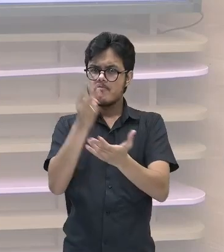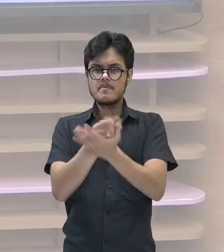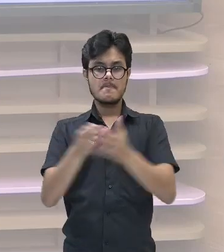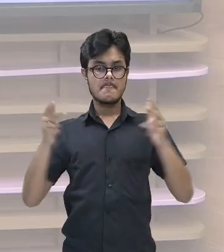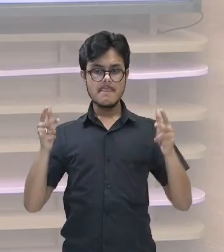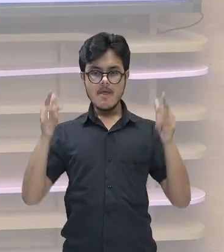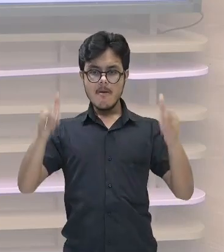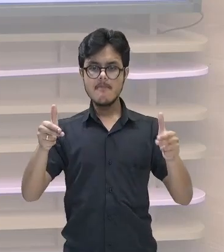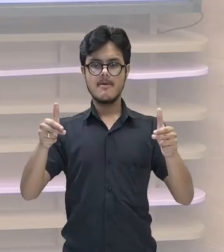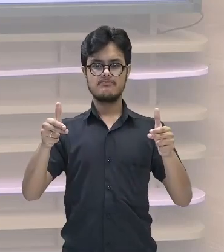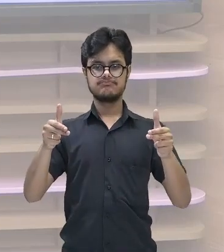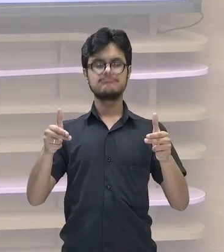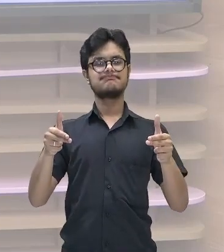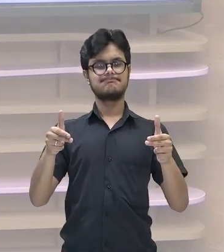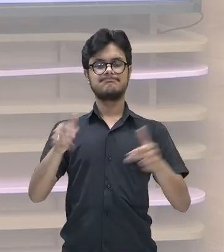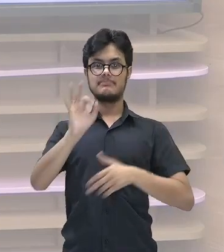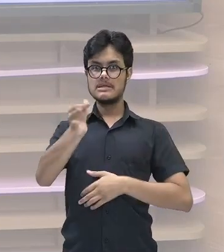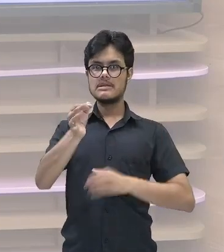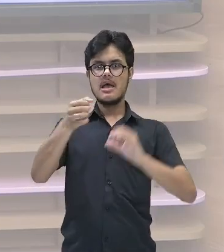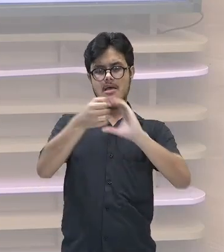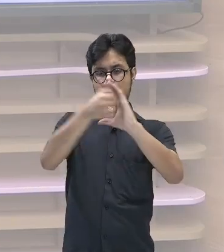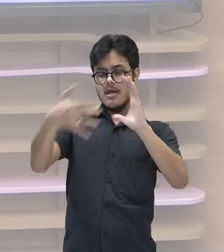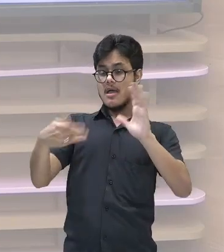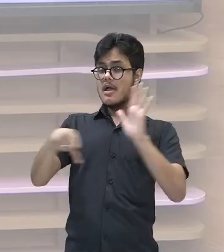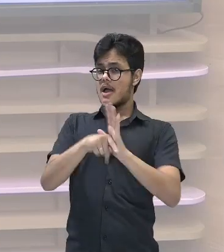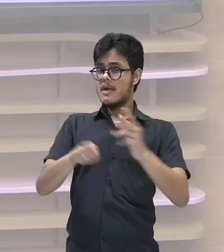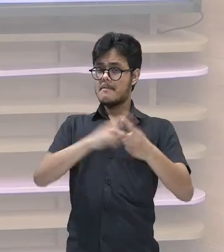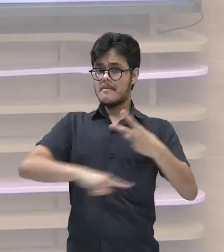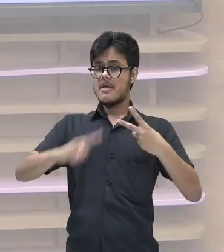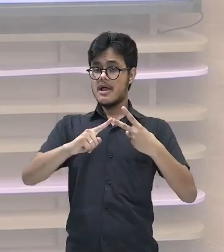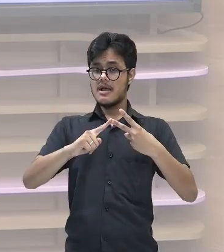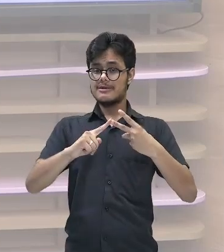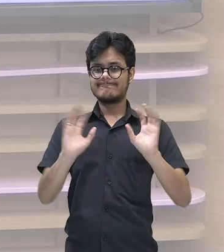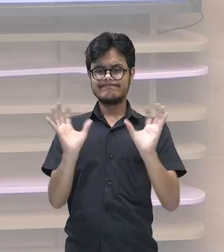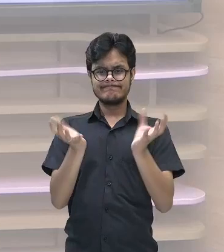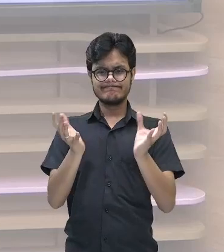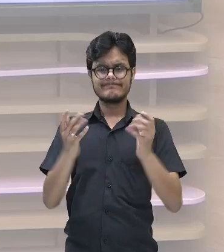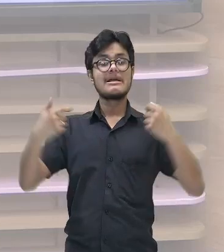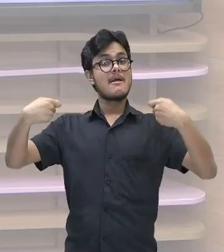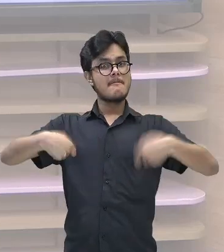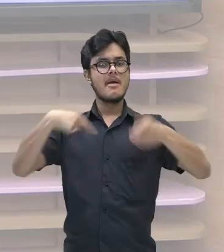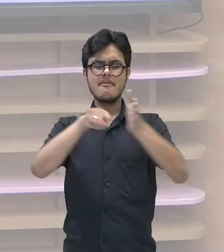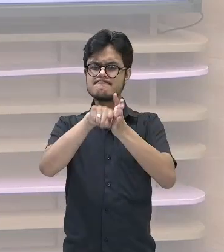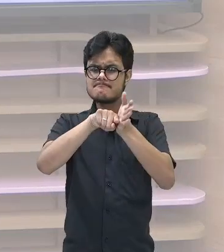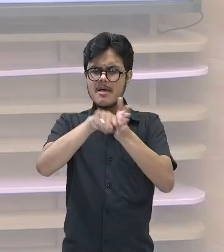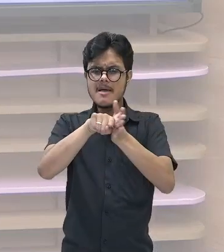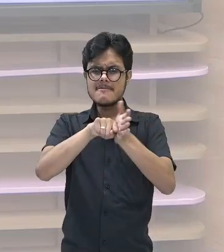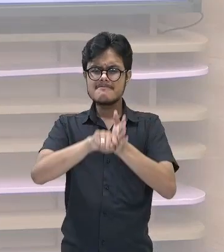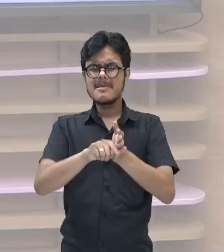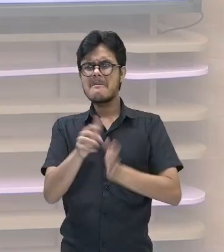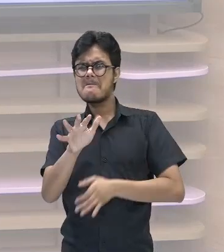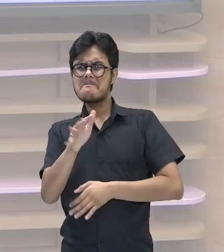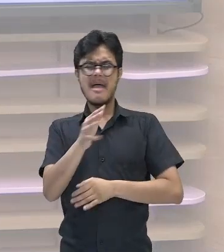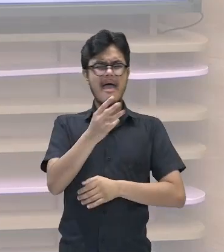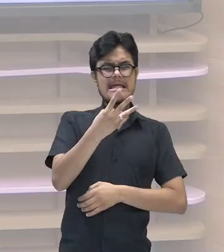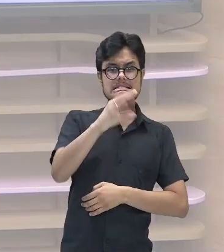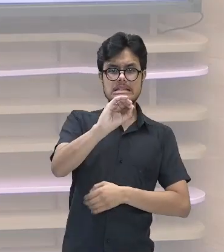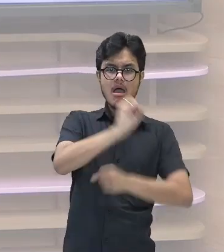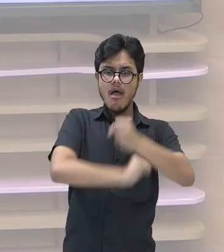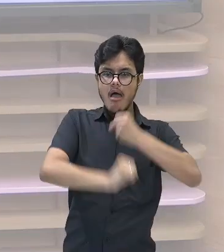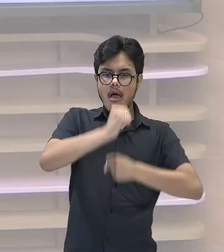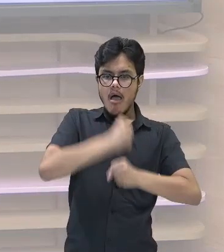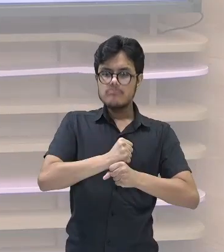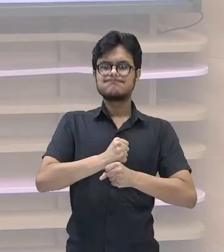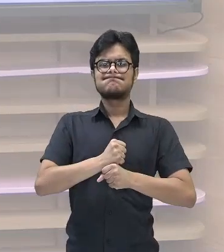Que para classificar o clima de um determinado lugar, é preciso ser feito um estudo de mais ou menos 30 anos